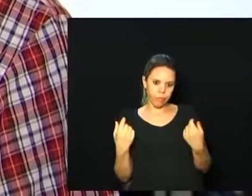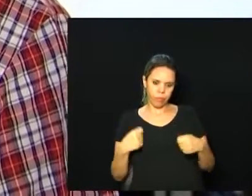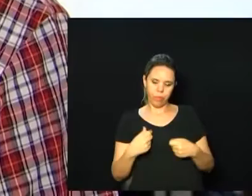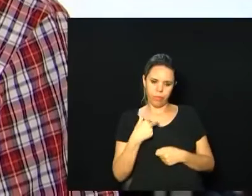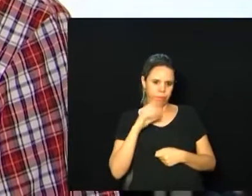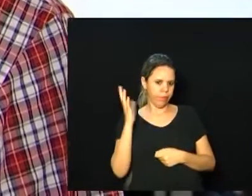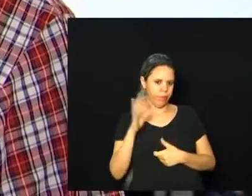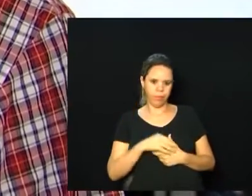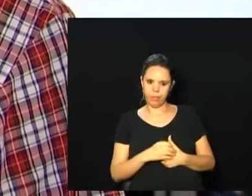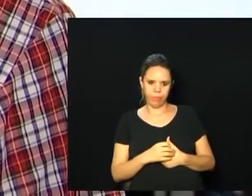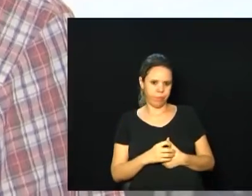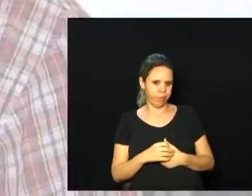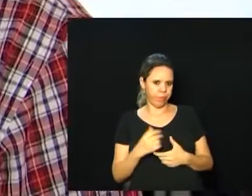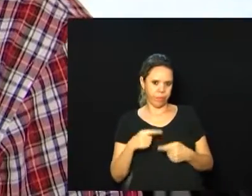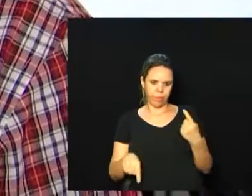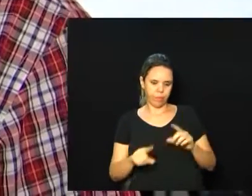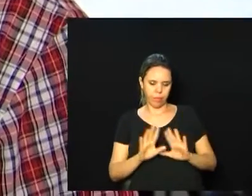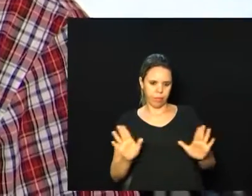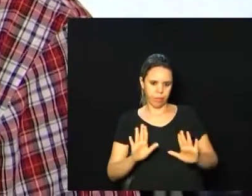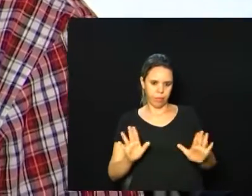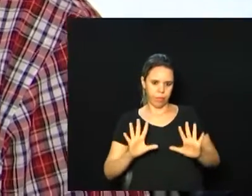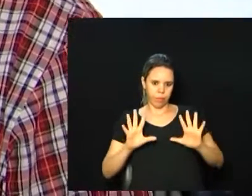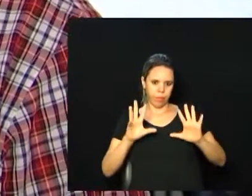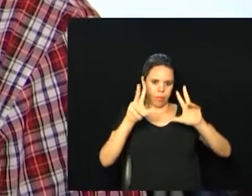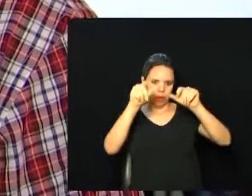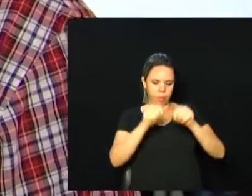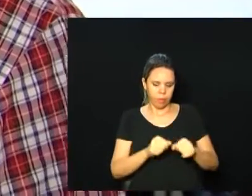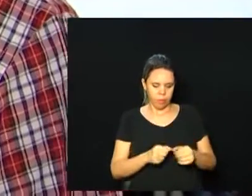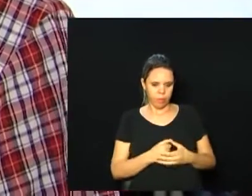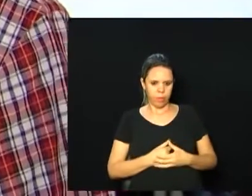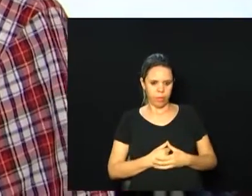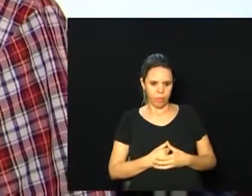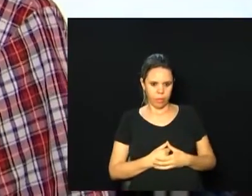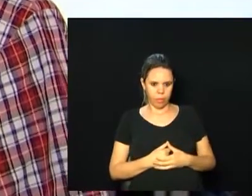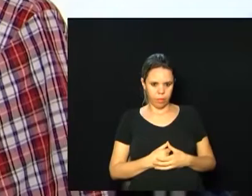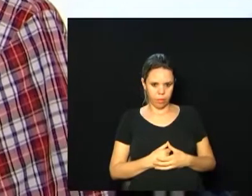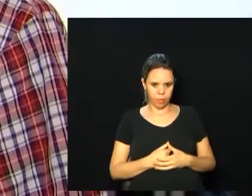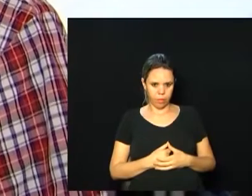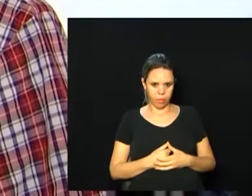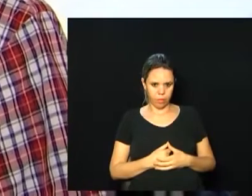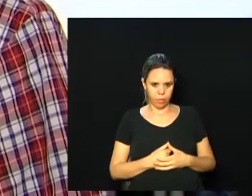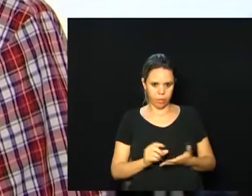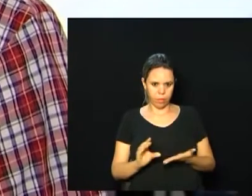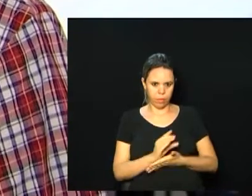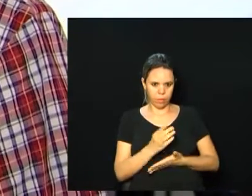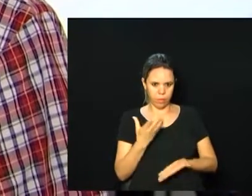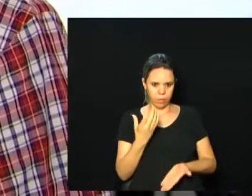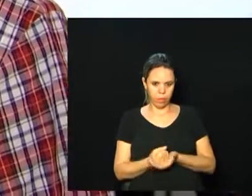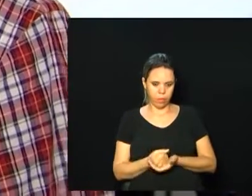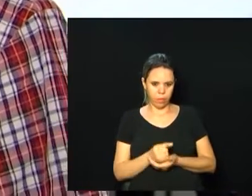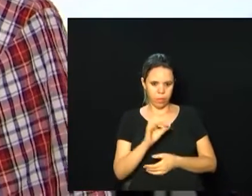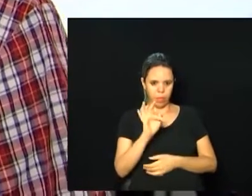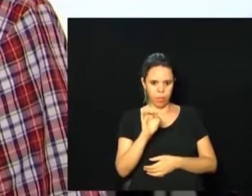pode acontecer, isso não é permitido. Isso vale para tudo, vale inclusive para os subsídios que a gente recebia da